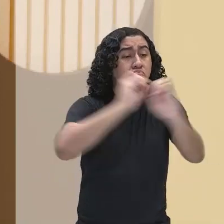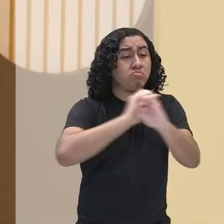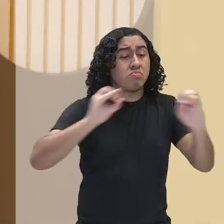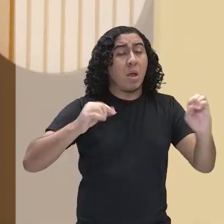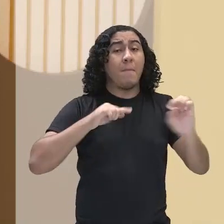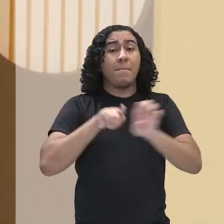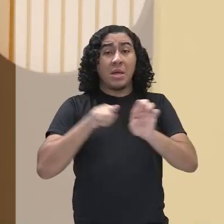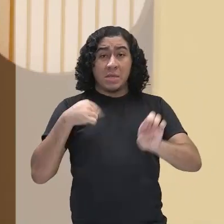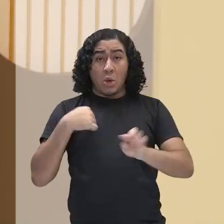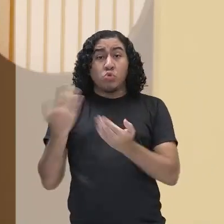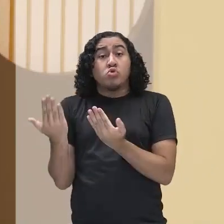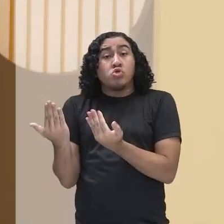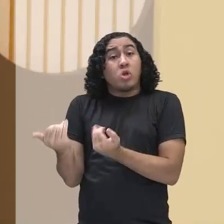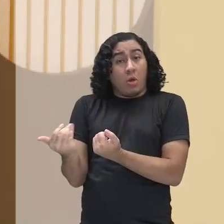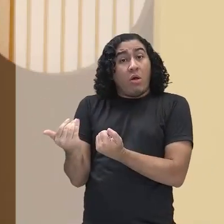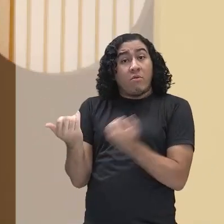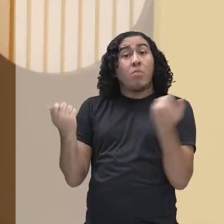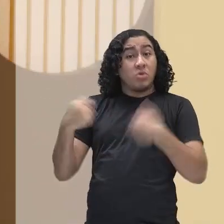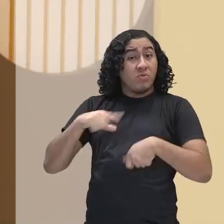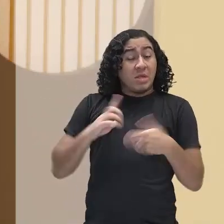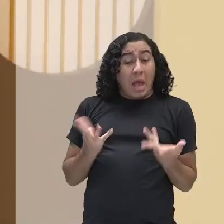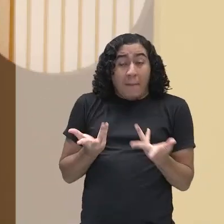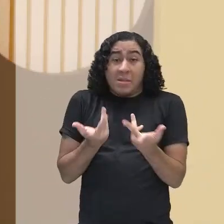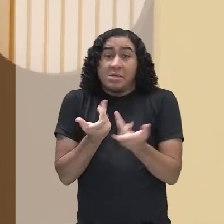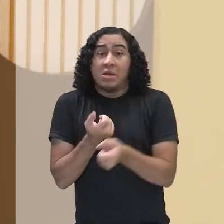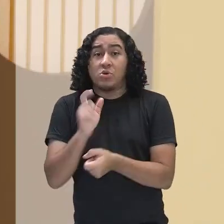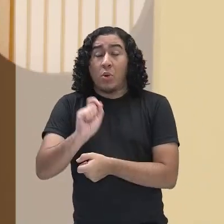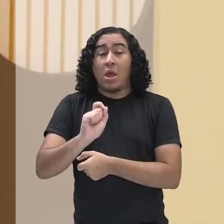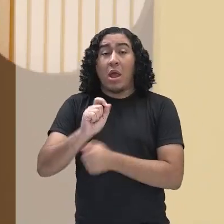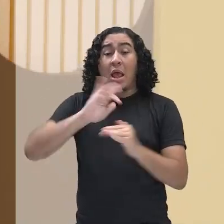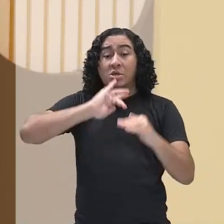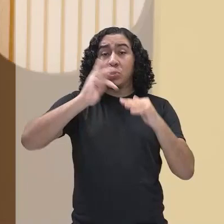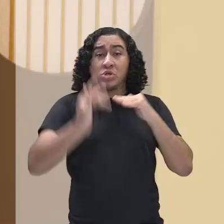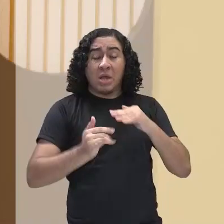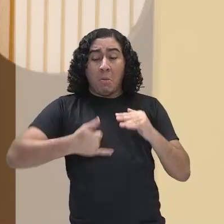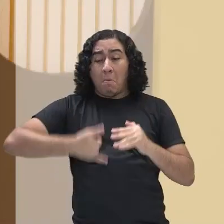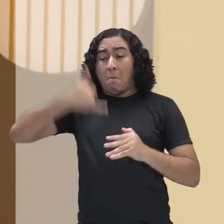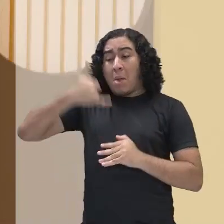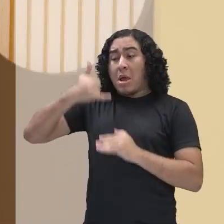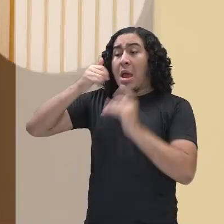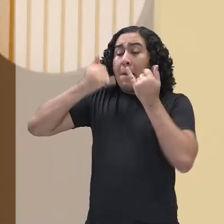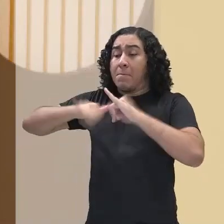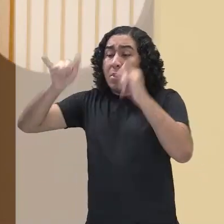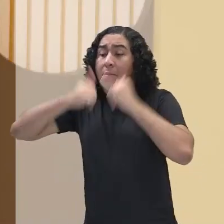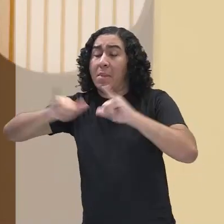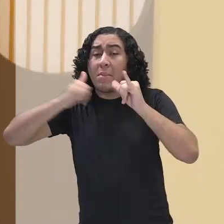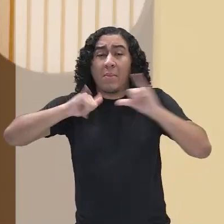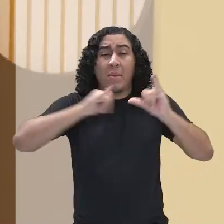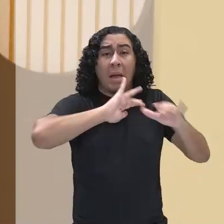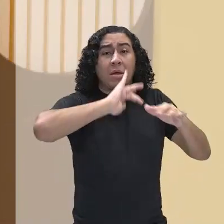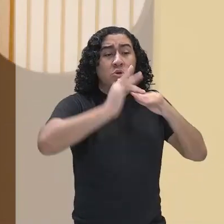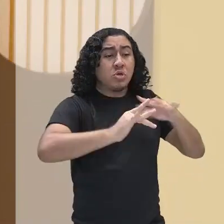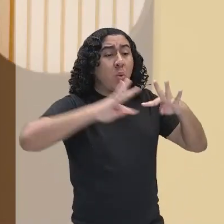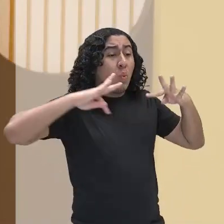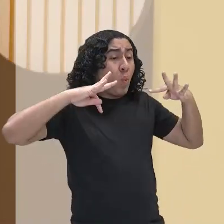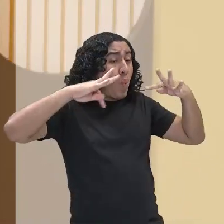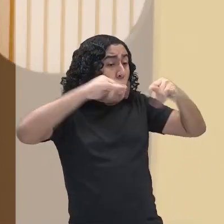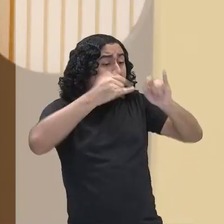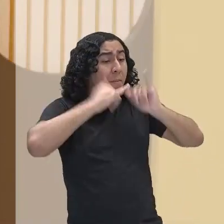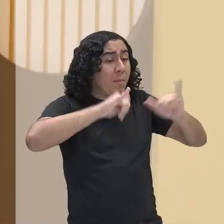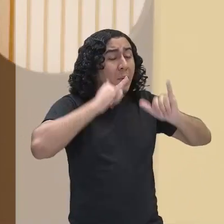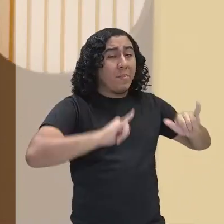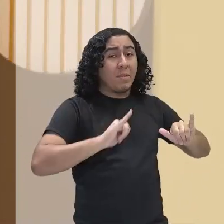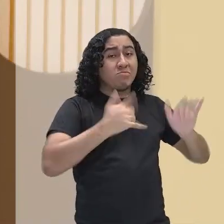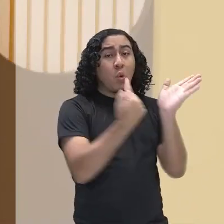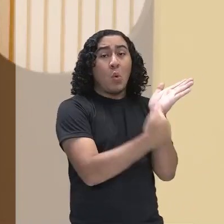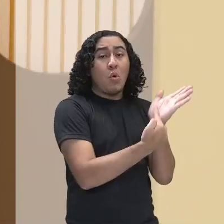eu vou usar aí a minha habilidade com as redes sociais para lançar convites em todas as plataformas digitais. Olha só que legal.